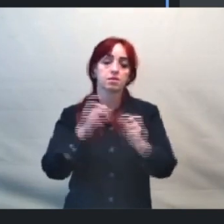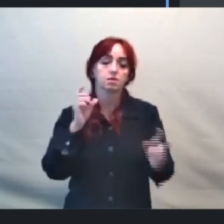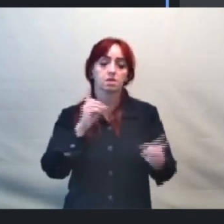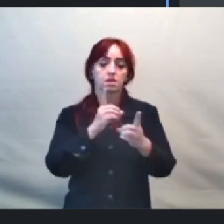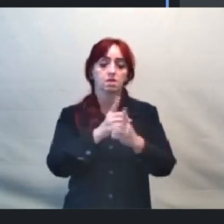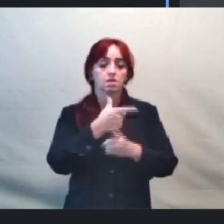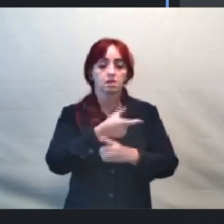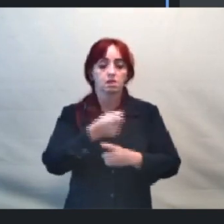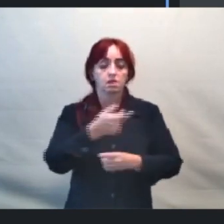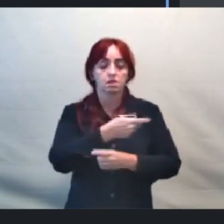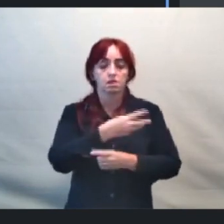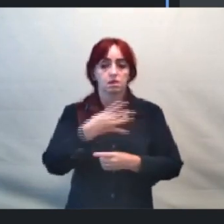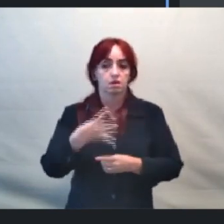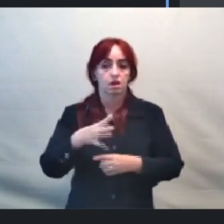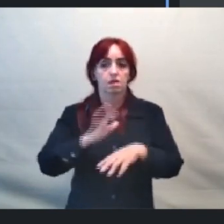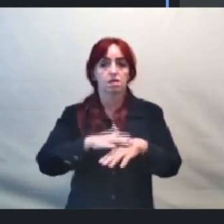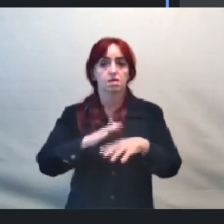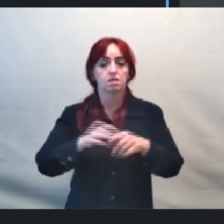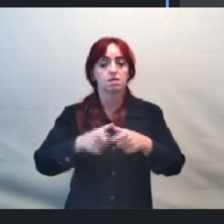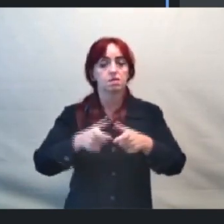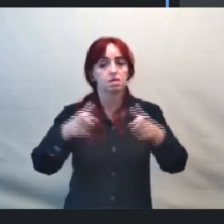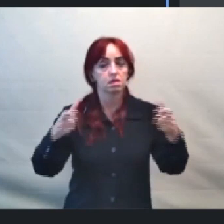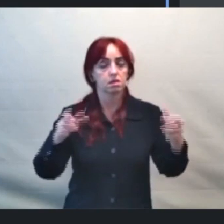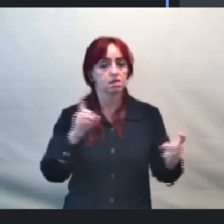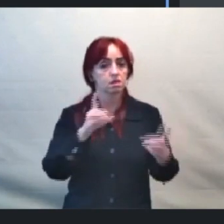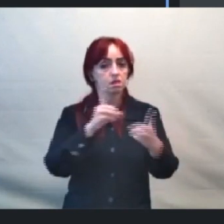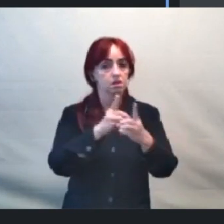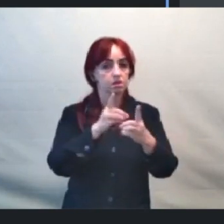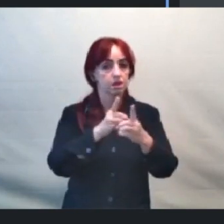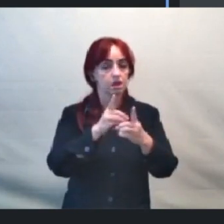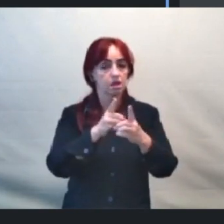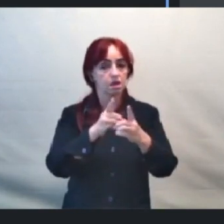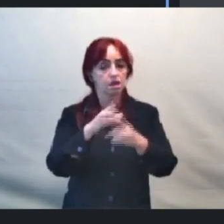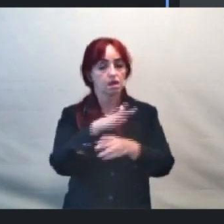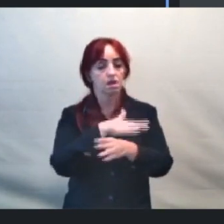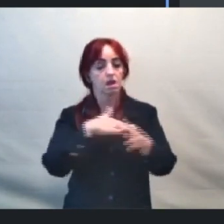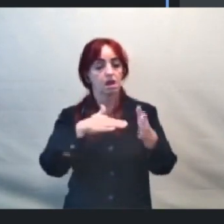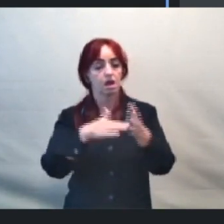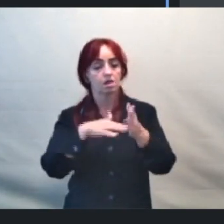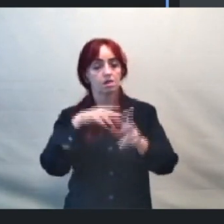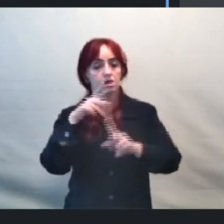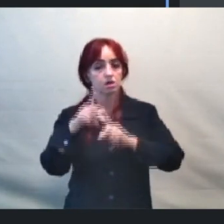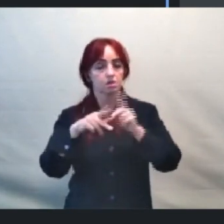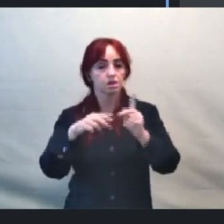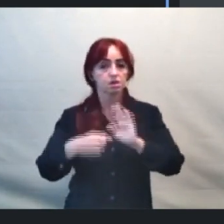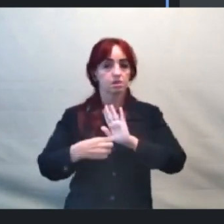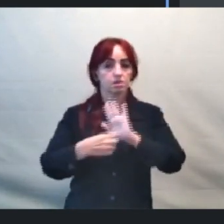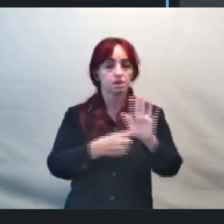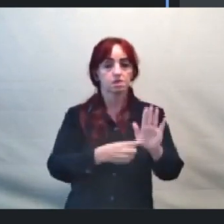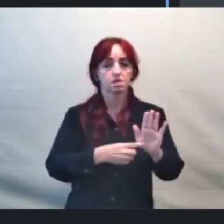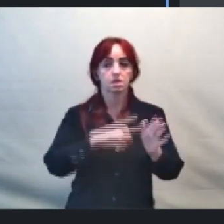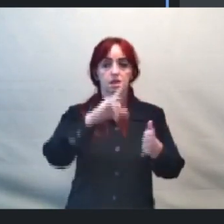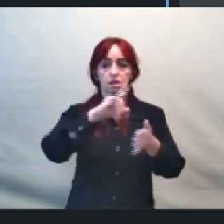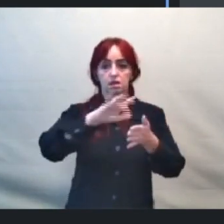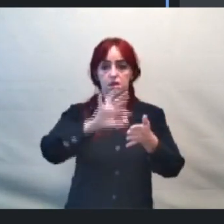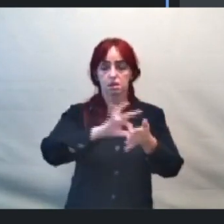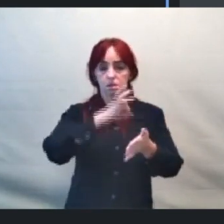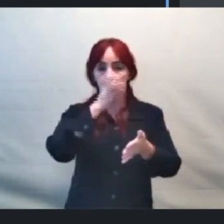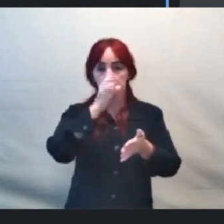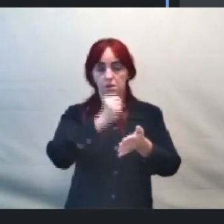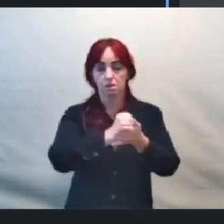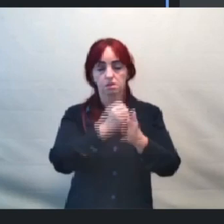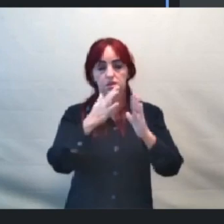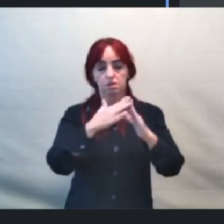mais ampliar esse atendimento e atender a toda a demanda apresentada no cadastro escolar. Com